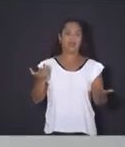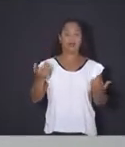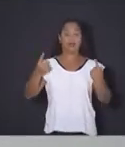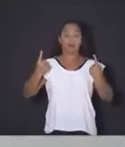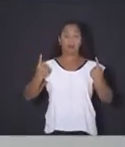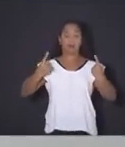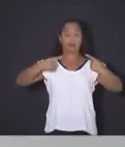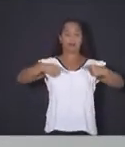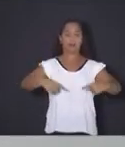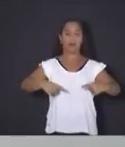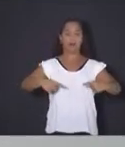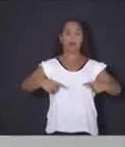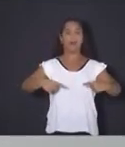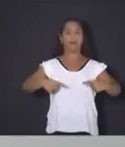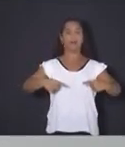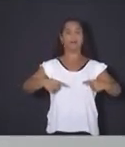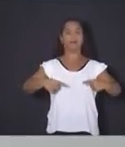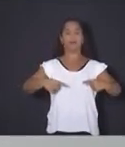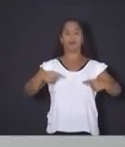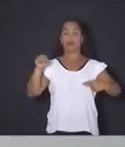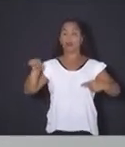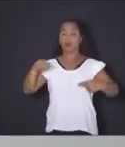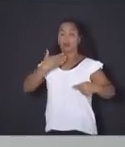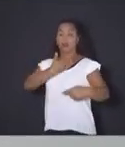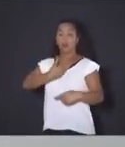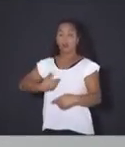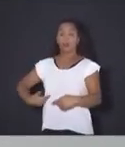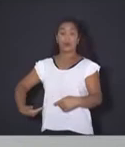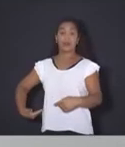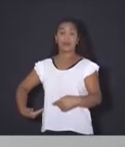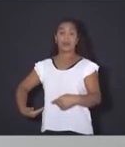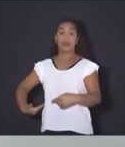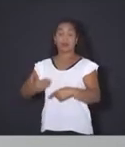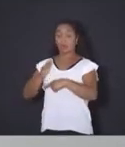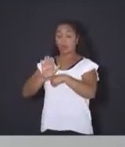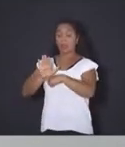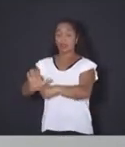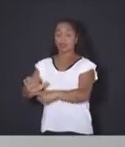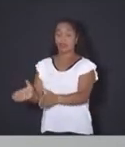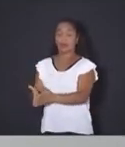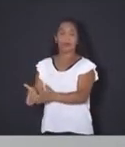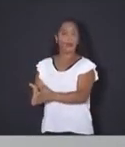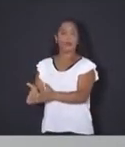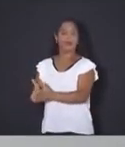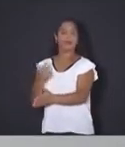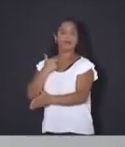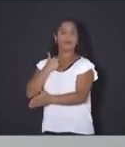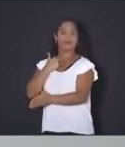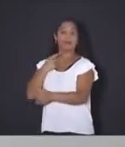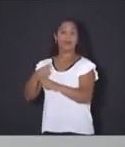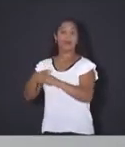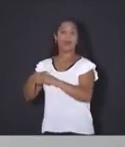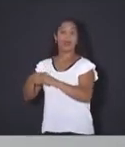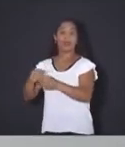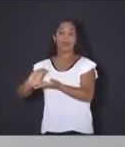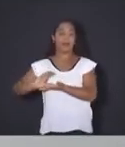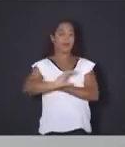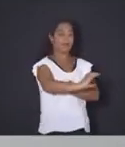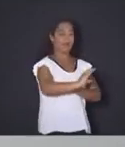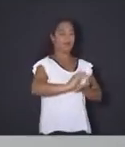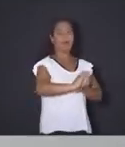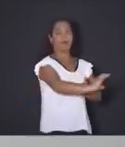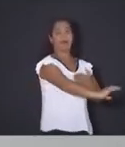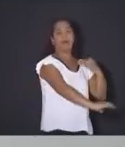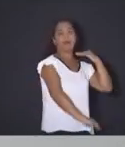a intervenção do estado em favor dos mais pobres a conta para ser